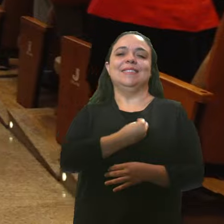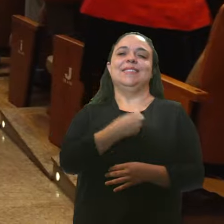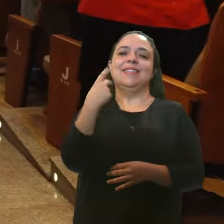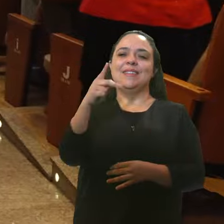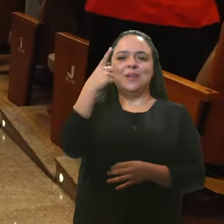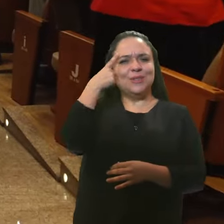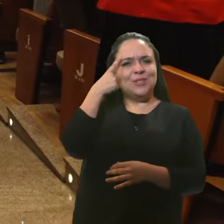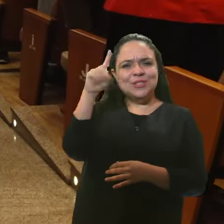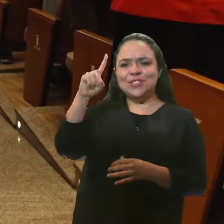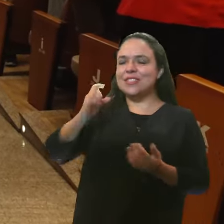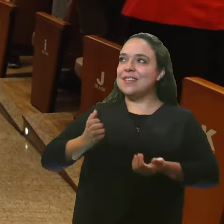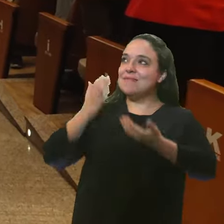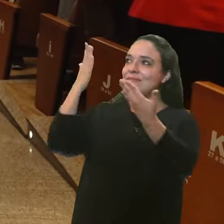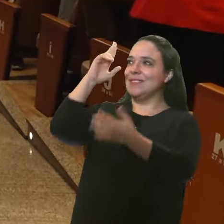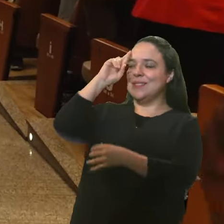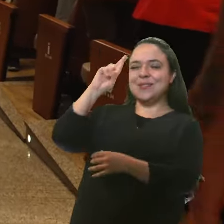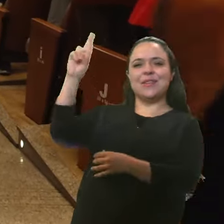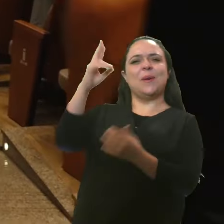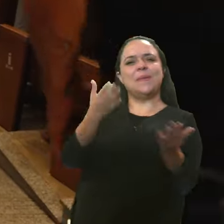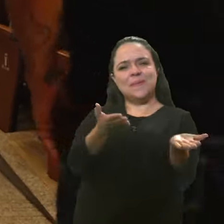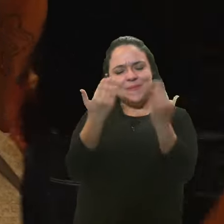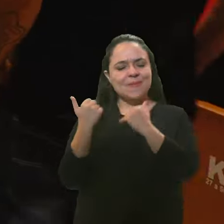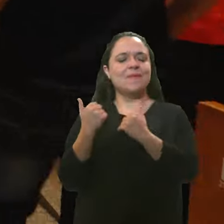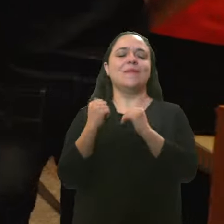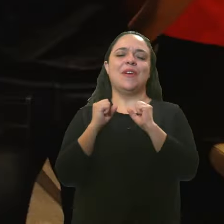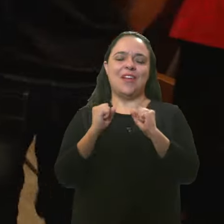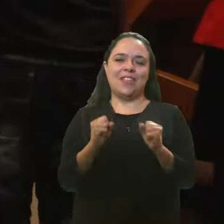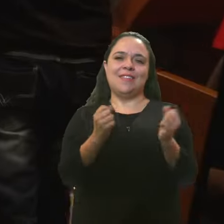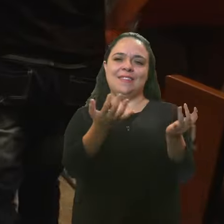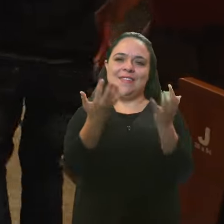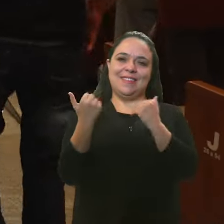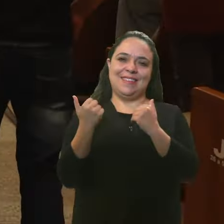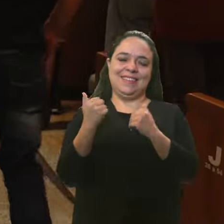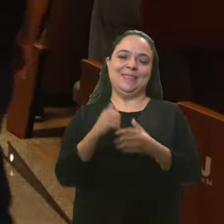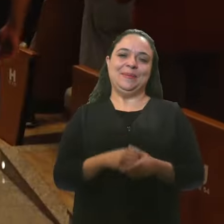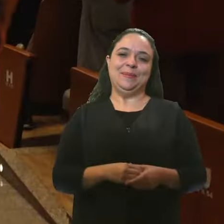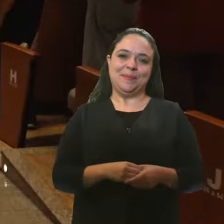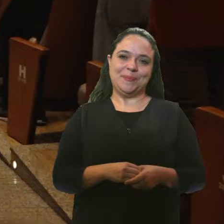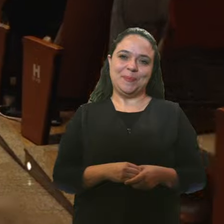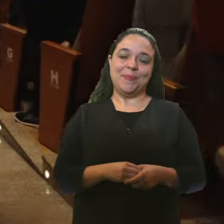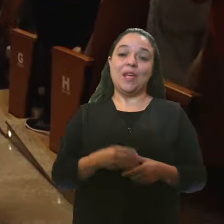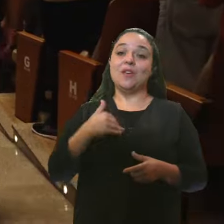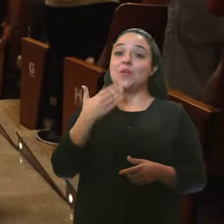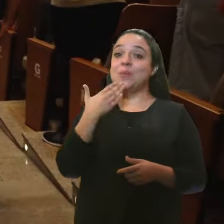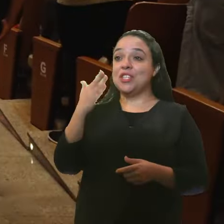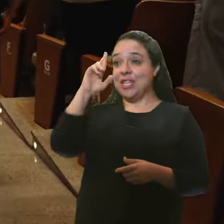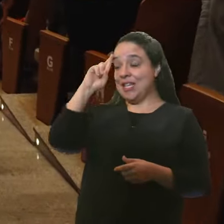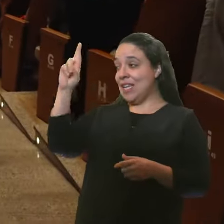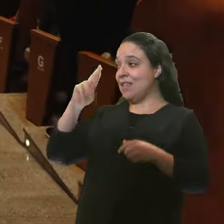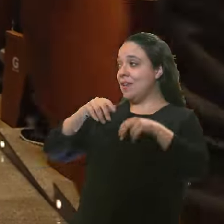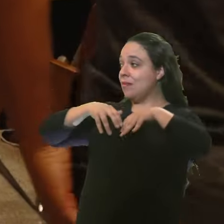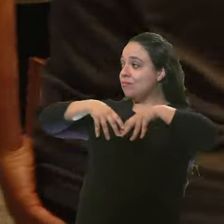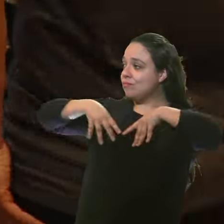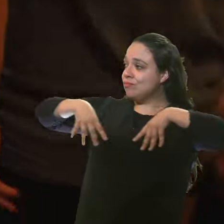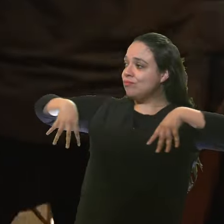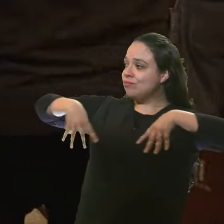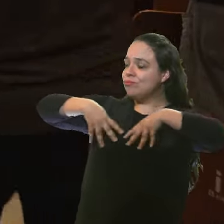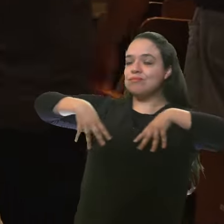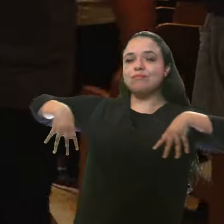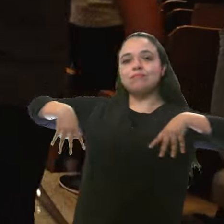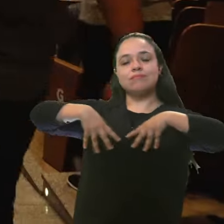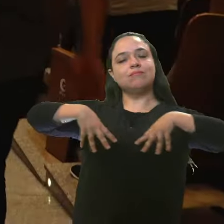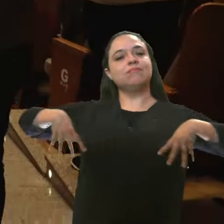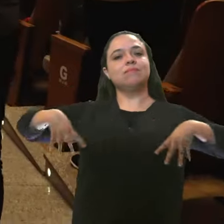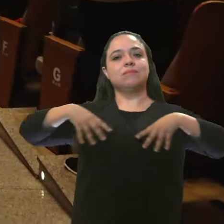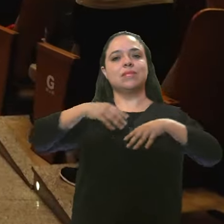seus dias ao Senhor. Pode vir para cá, você que está entregando a vida para Jesus. Eu vou pedir para os líderes que puderem vir, líder de célula, os